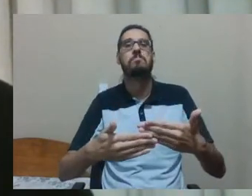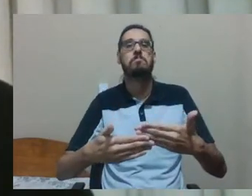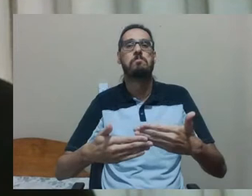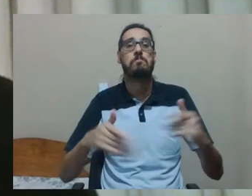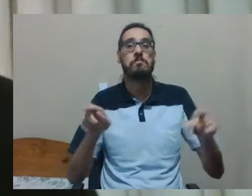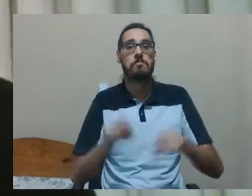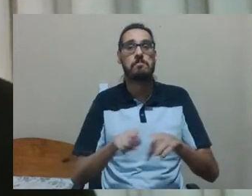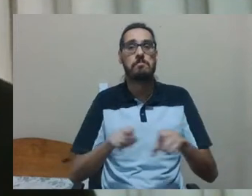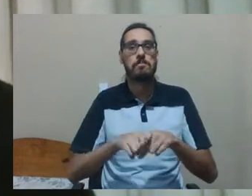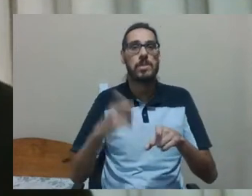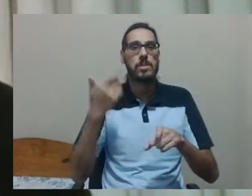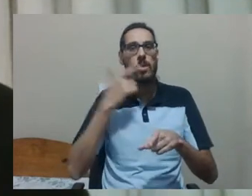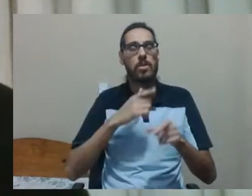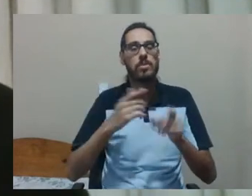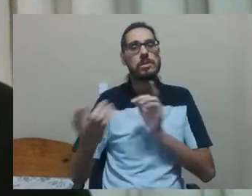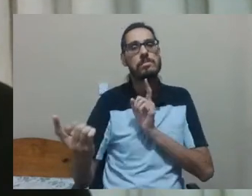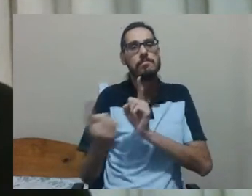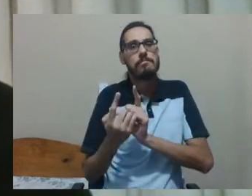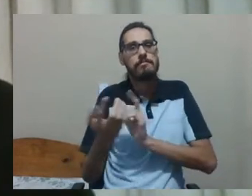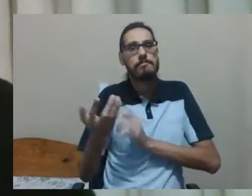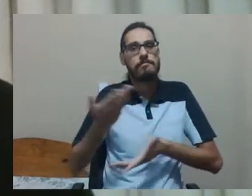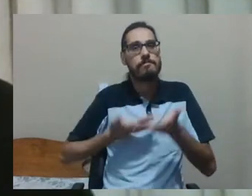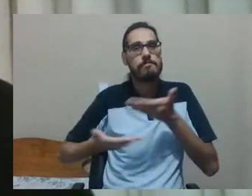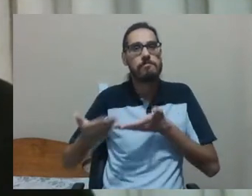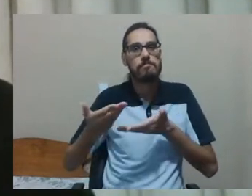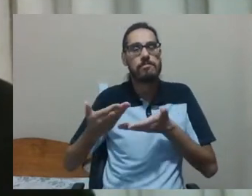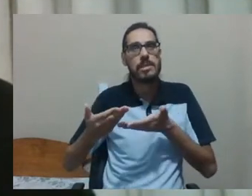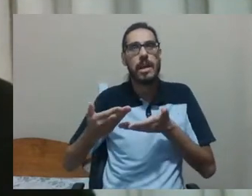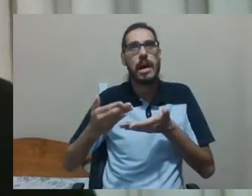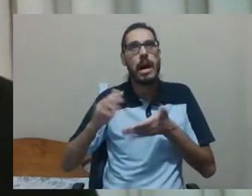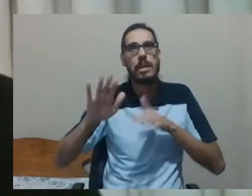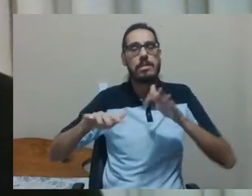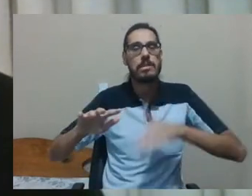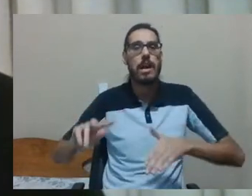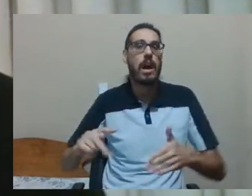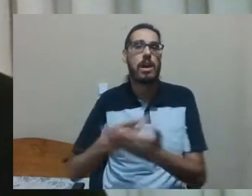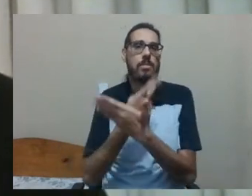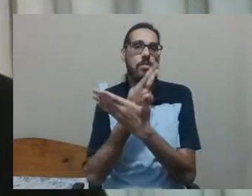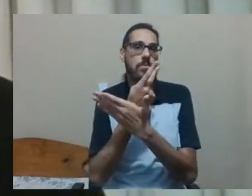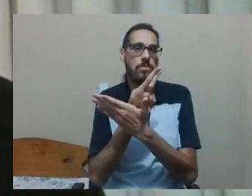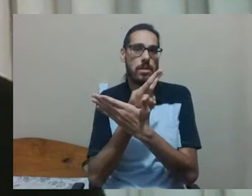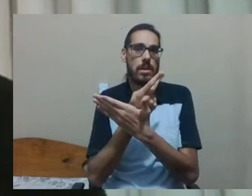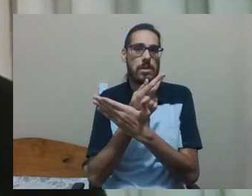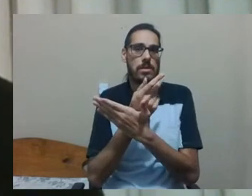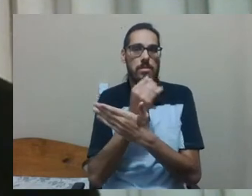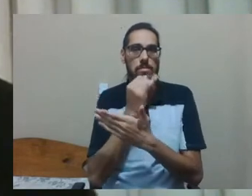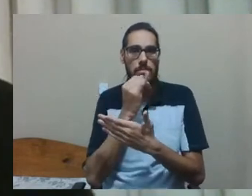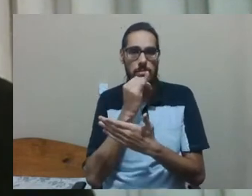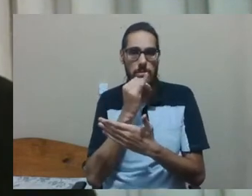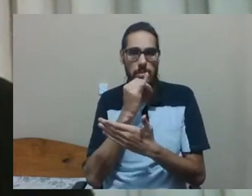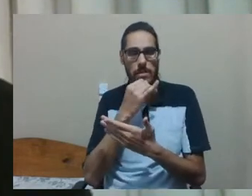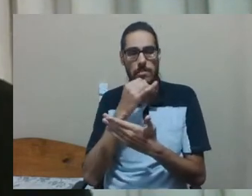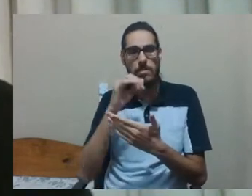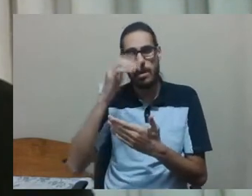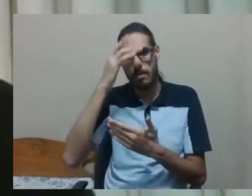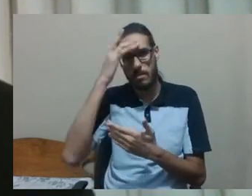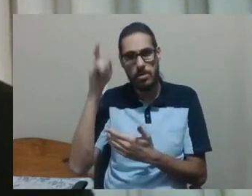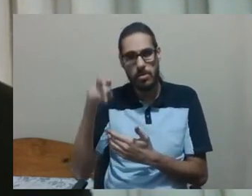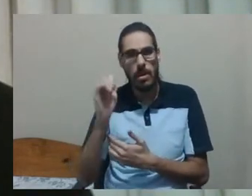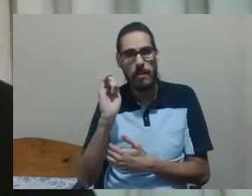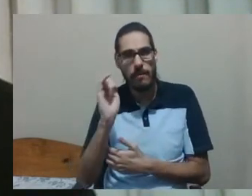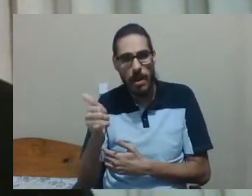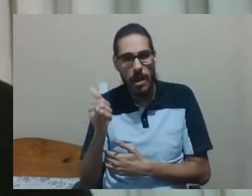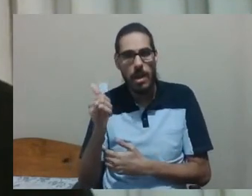lidar com as situações que ocorrem com a escuta das pessoas, com a